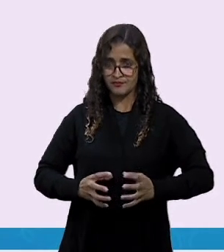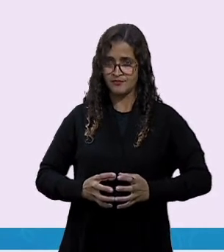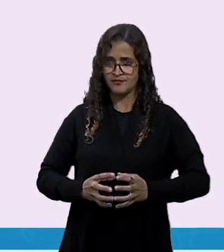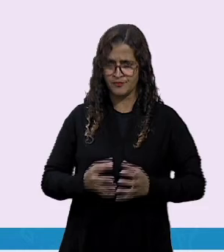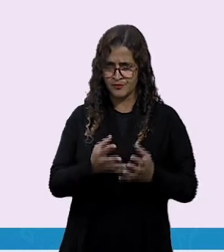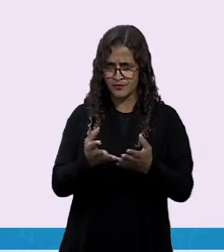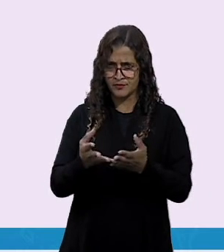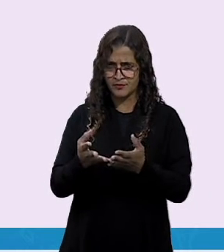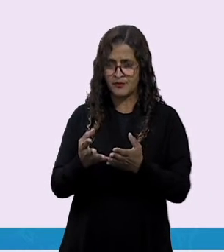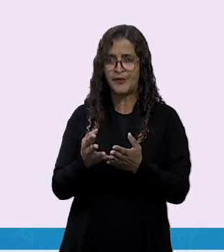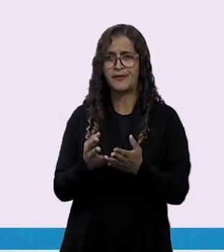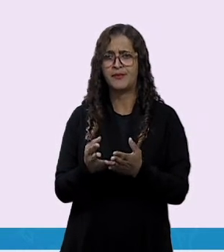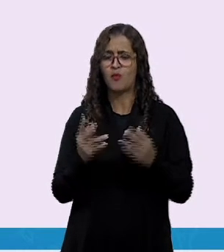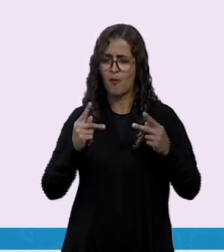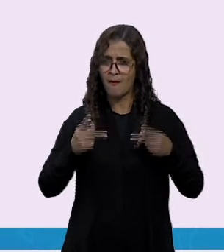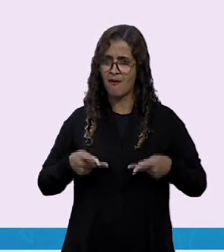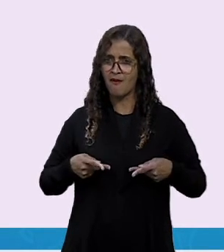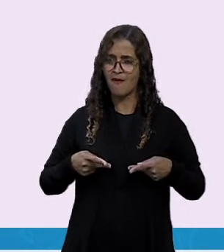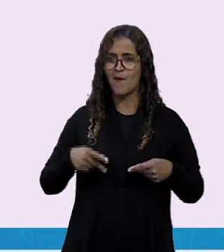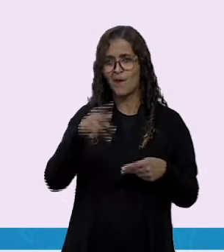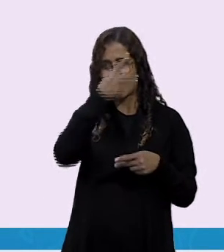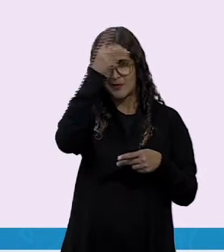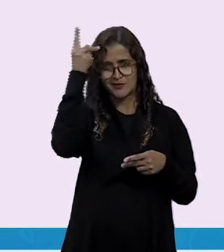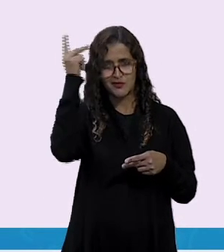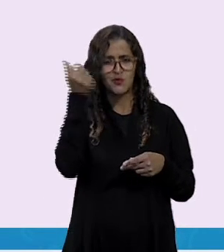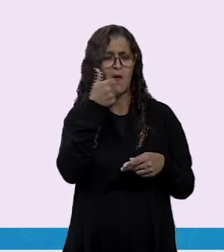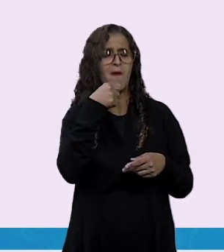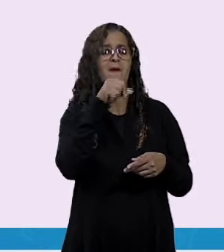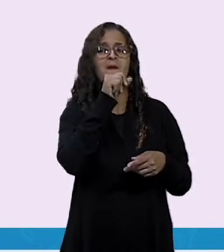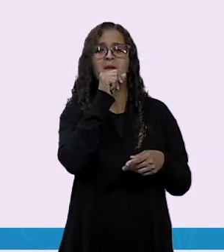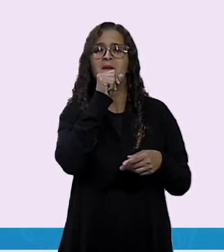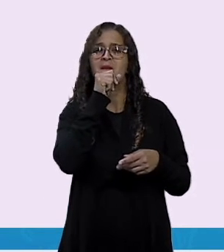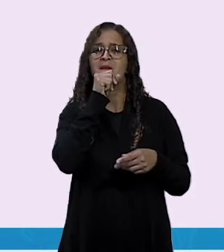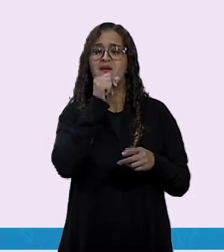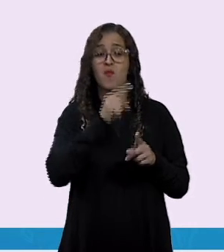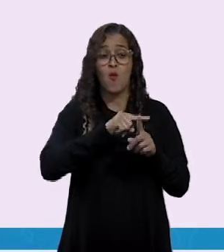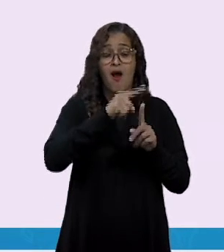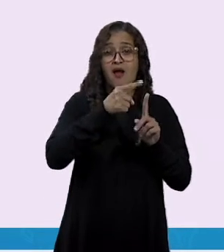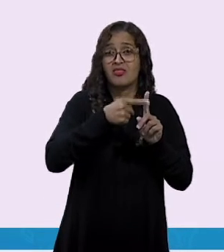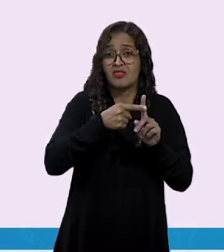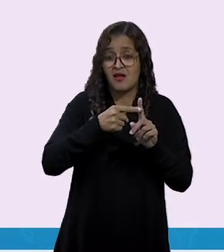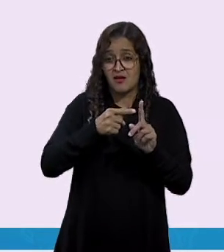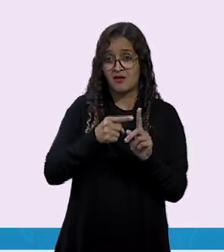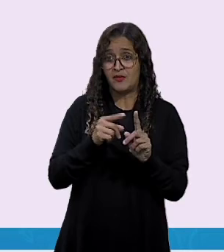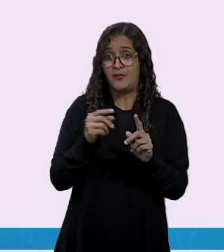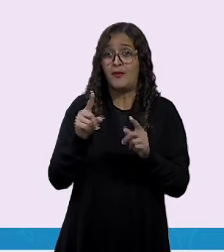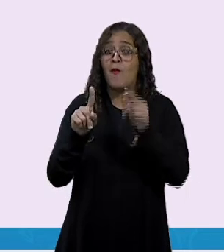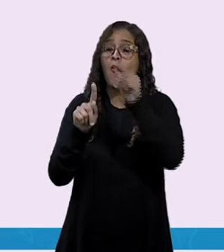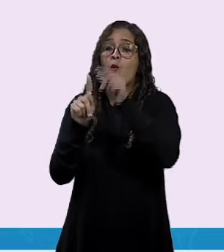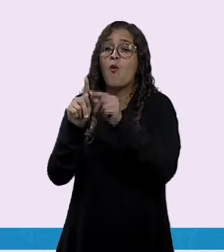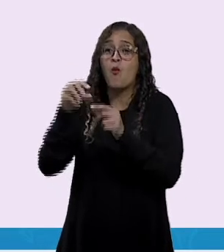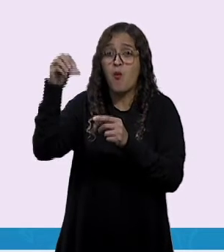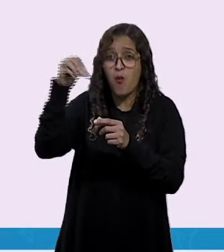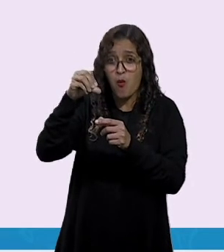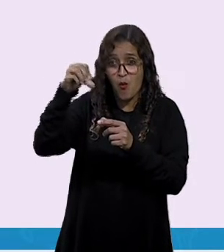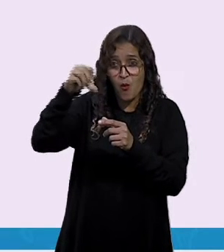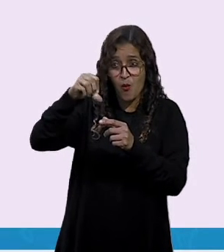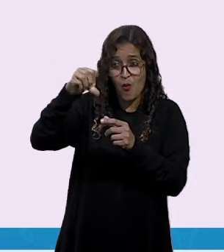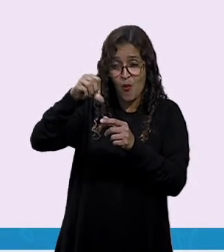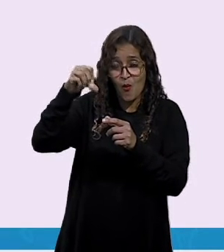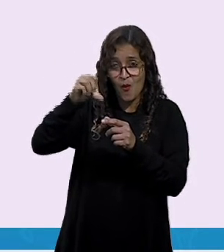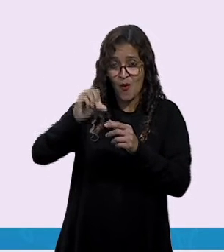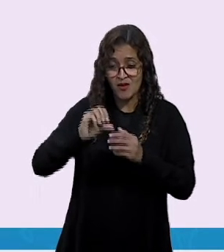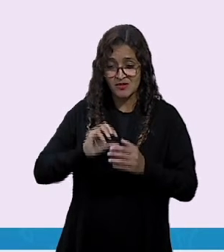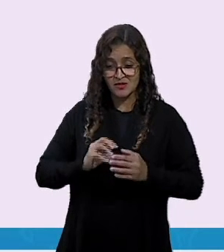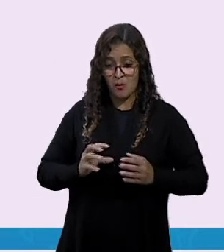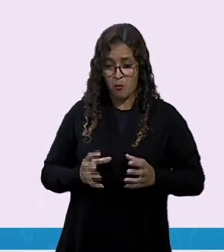fica grávida quando está esperando o irmãozinho? 9 meses, isso mesmo. Já os ovos, né? O período que a gente chama